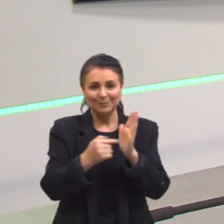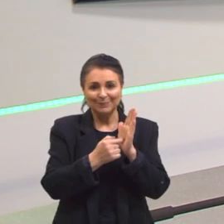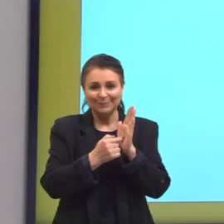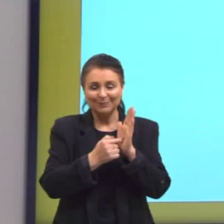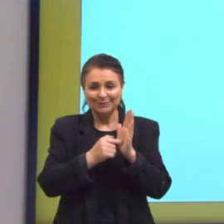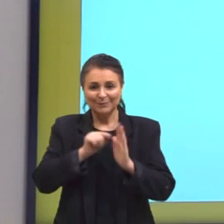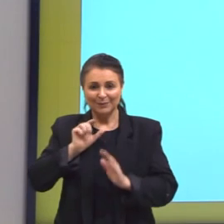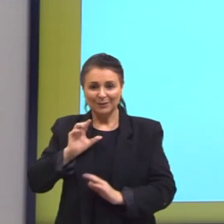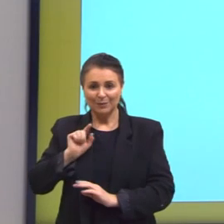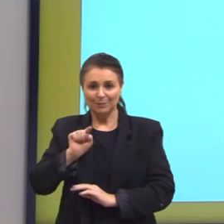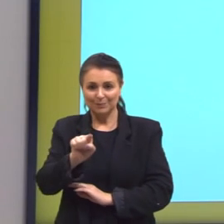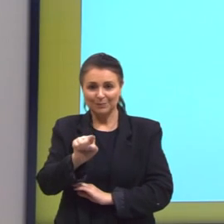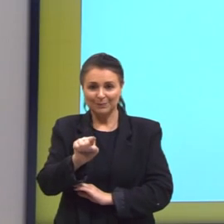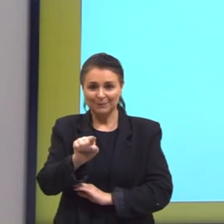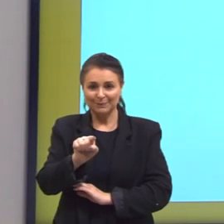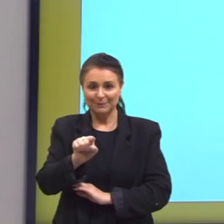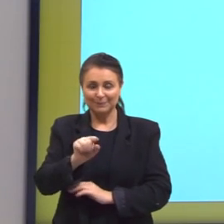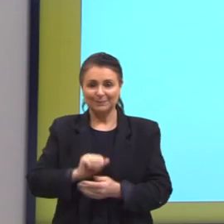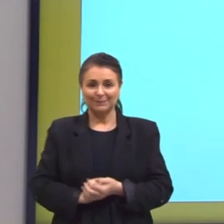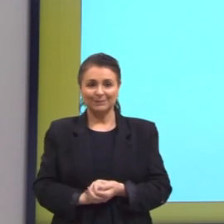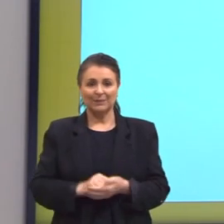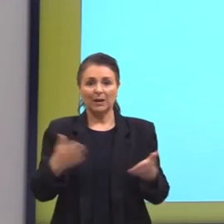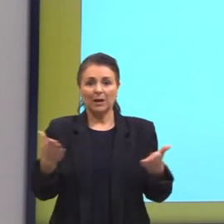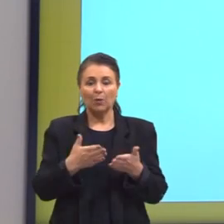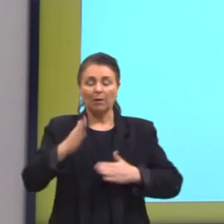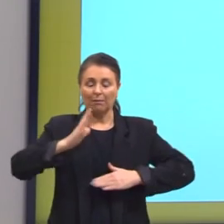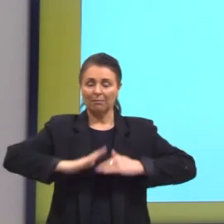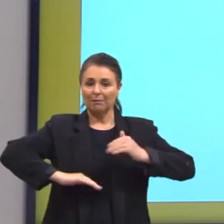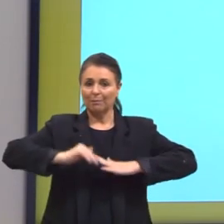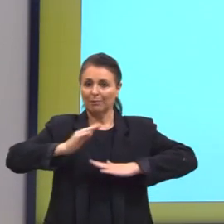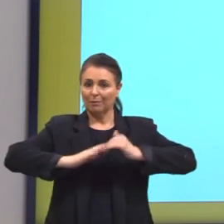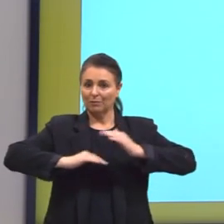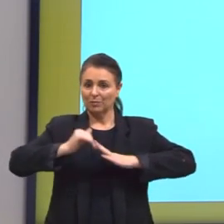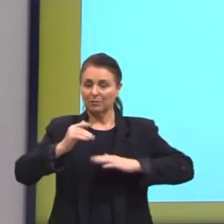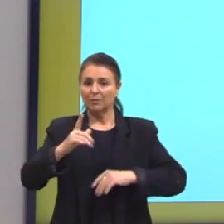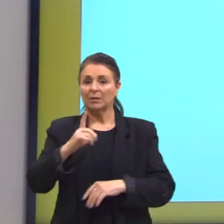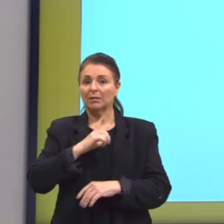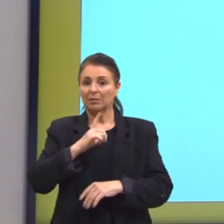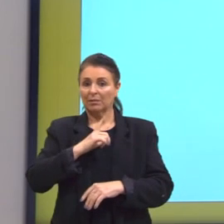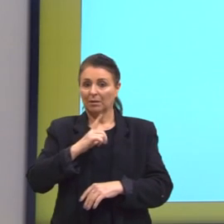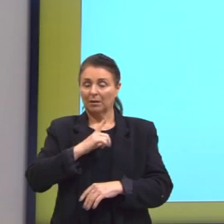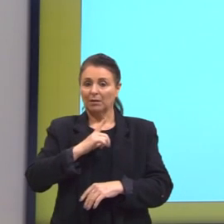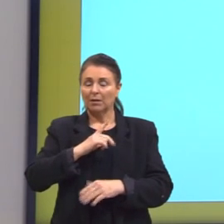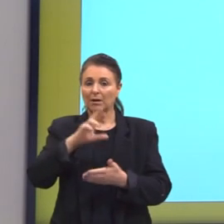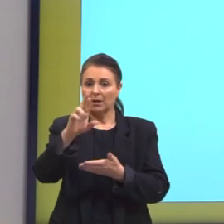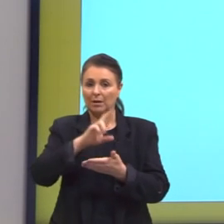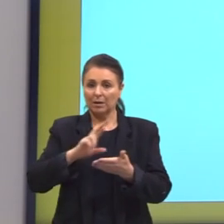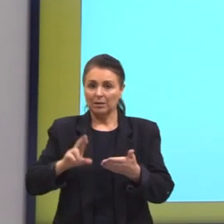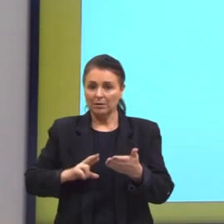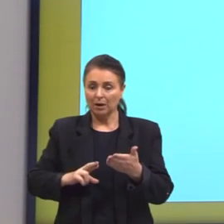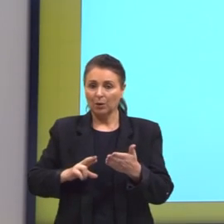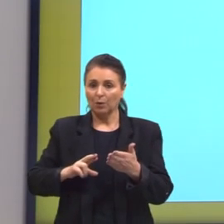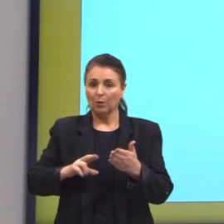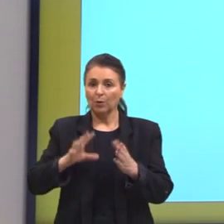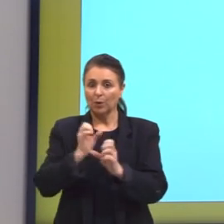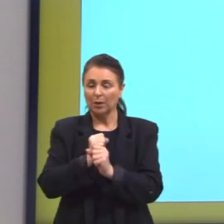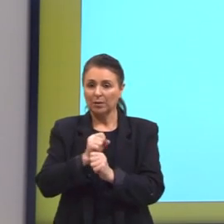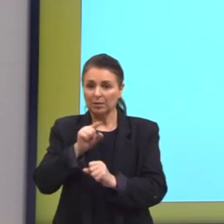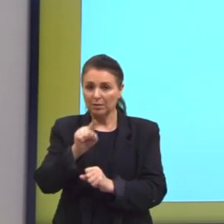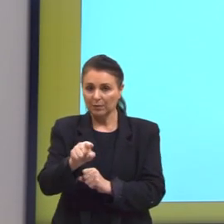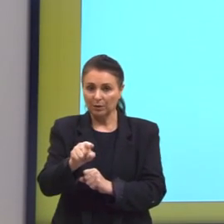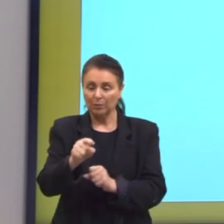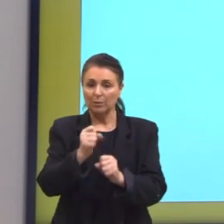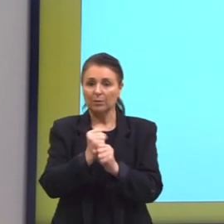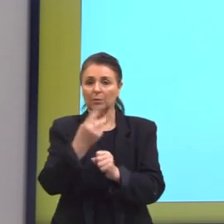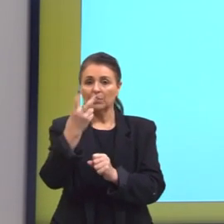e agora vamos para a prática eu tenho aqui a redação nota 1000 do Enem de